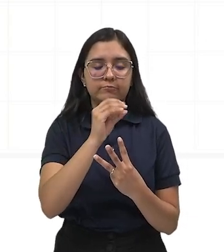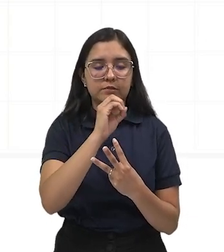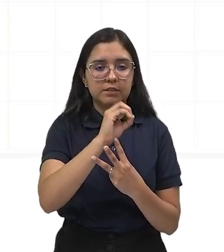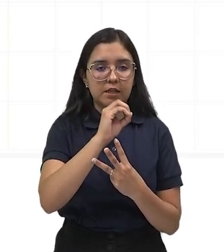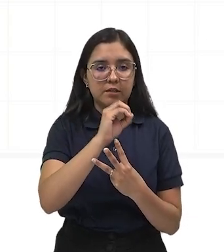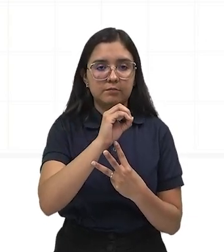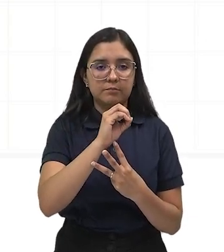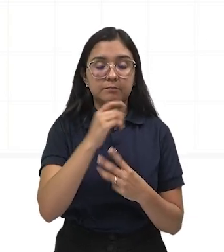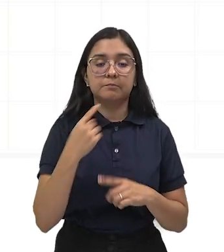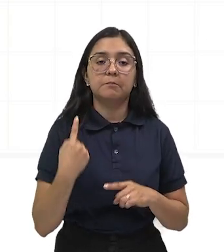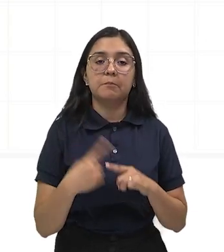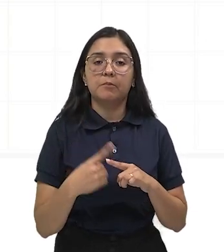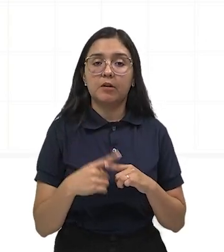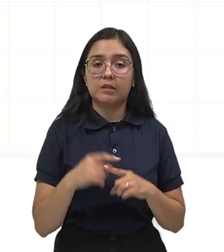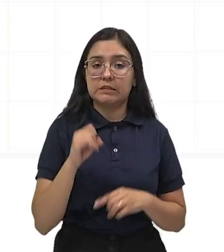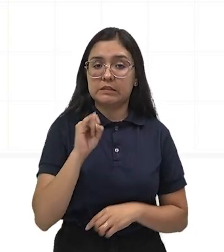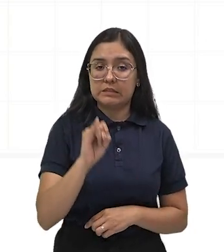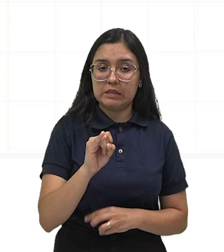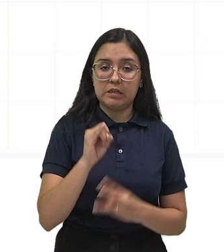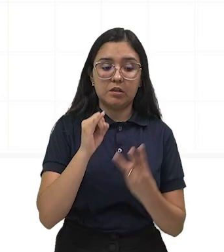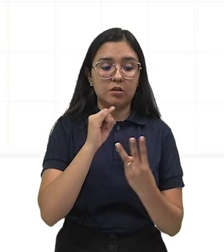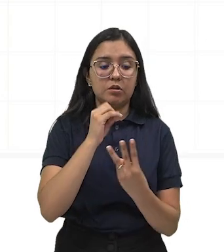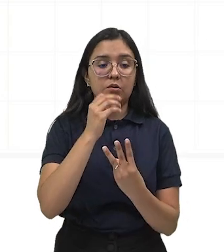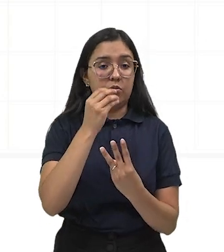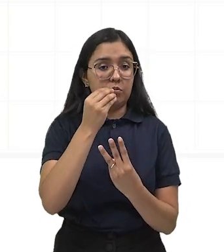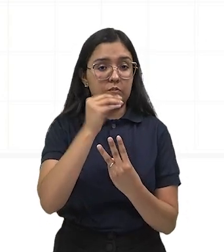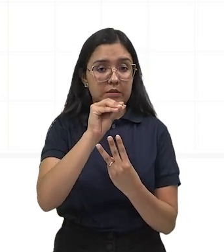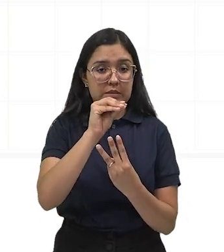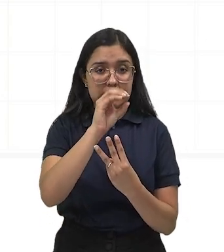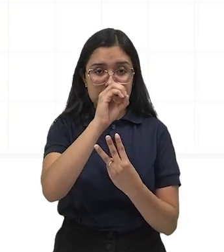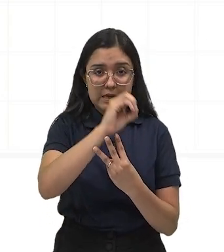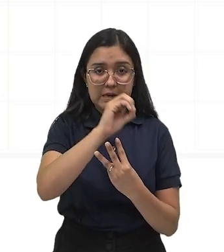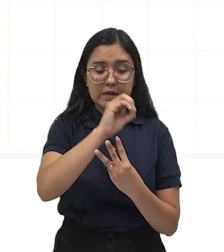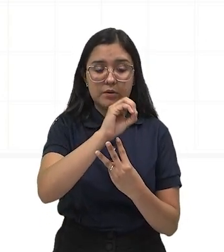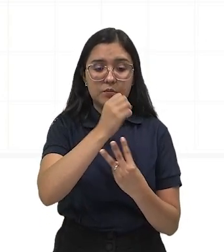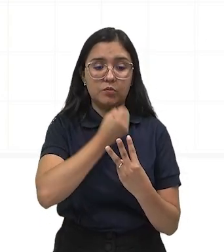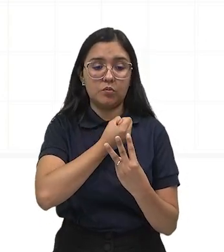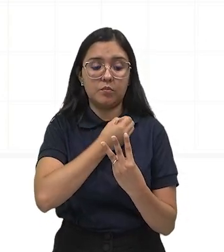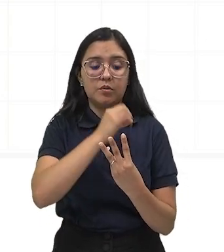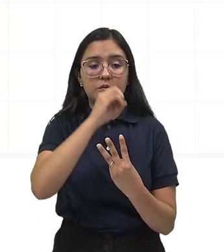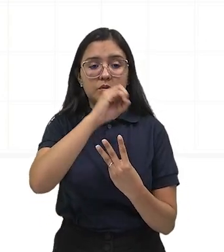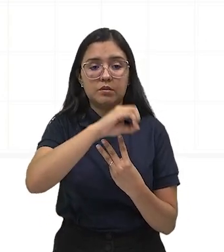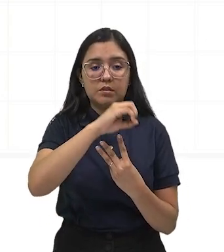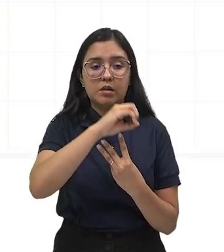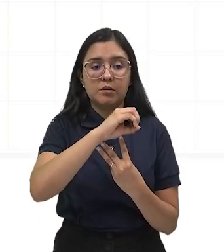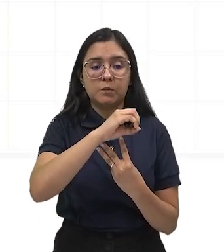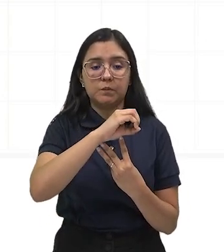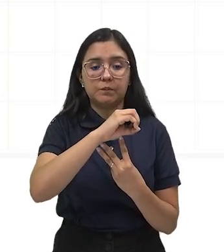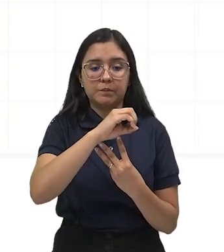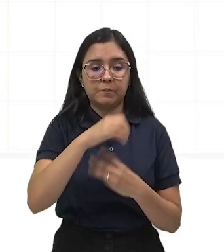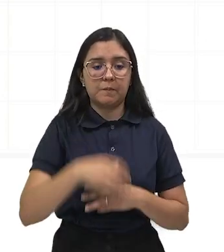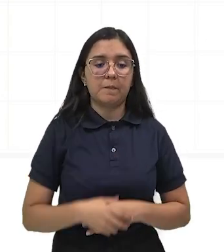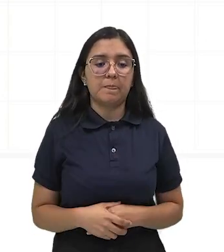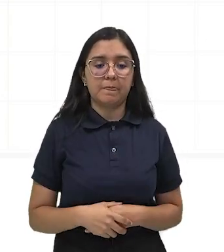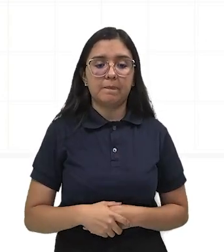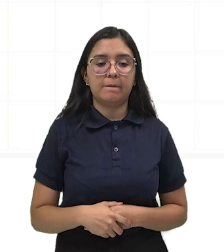centenas. Porque se você coloca um 0, como por exemplo, se eu coloco, olha, esse número aqui, ó,